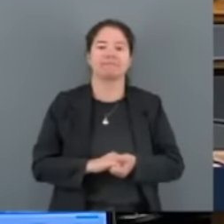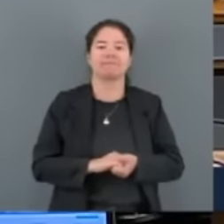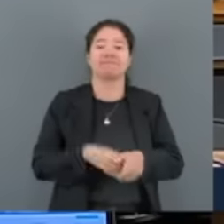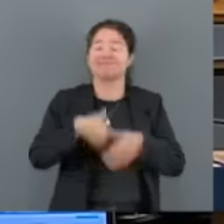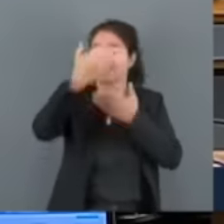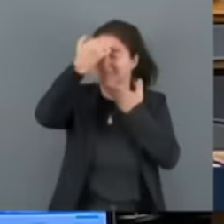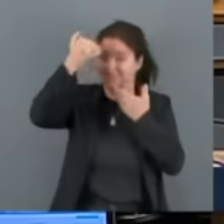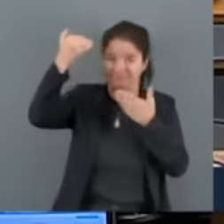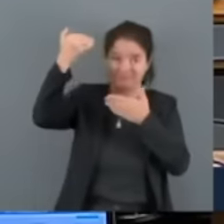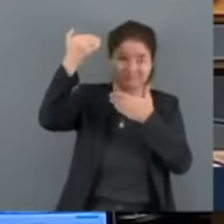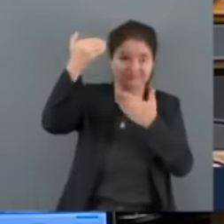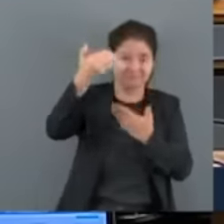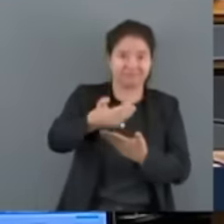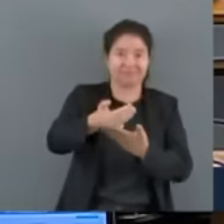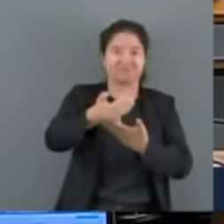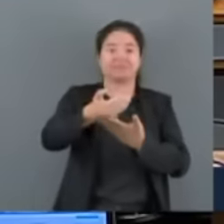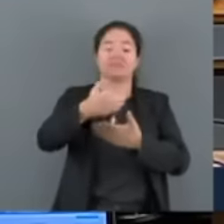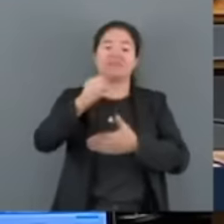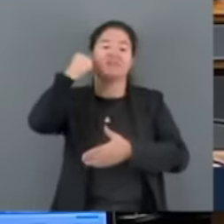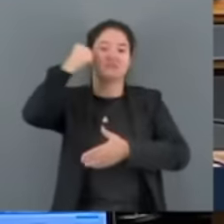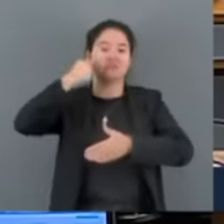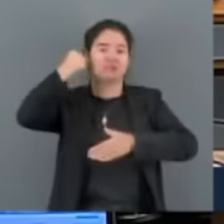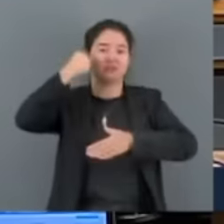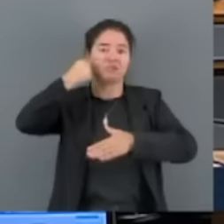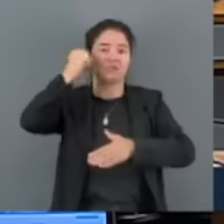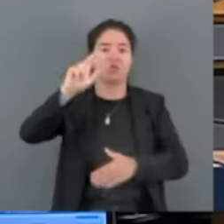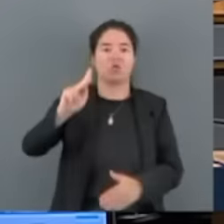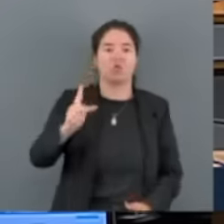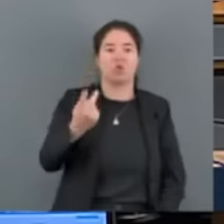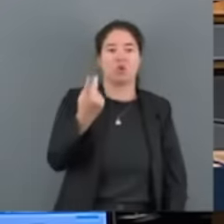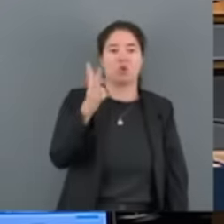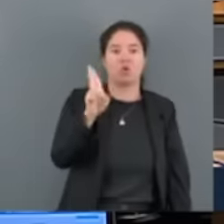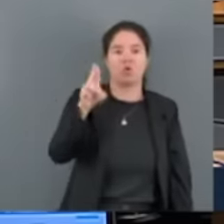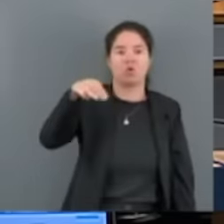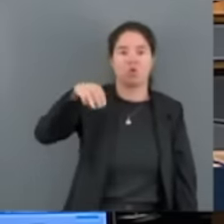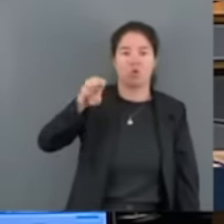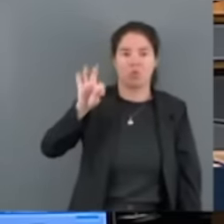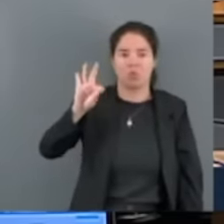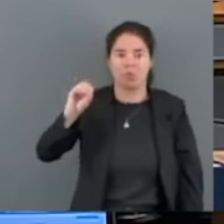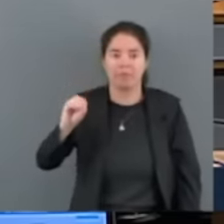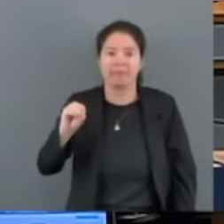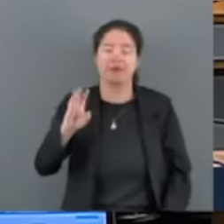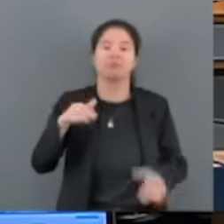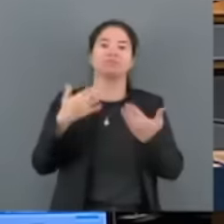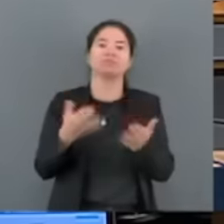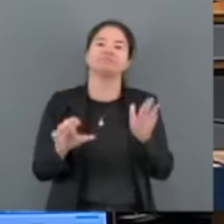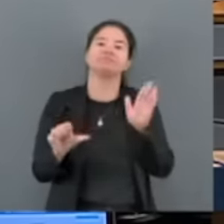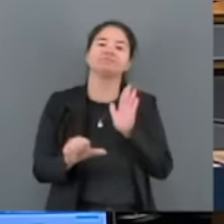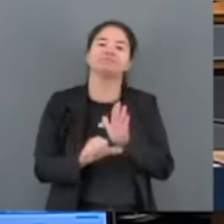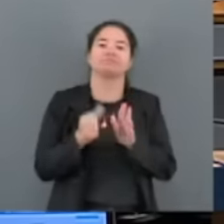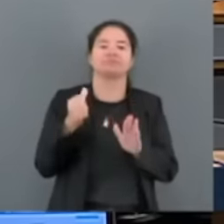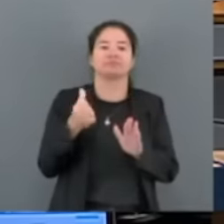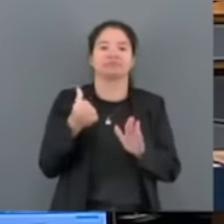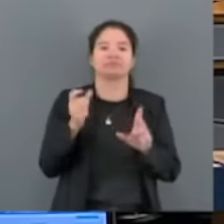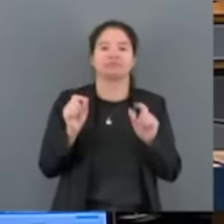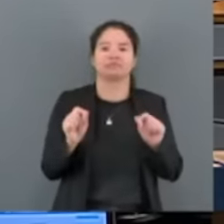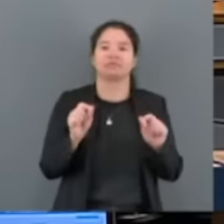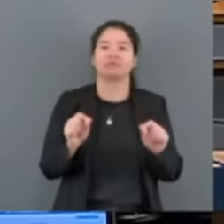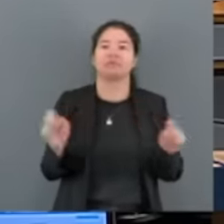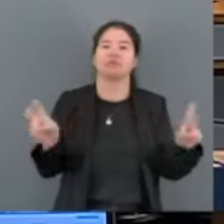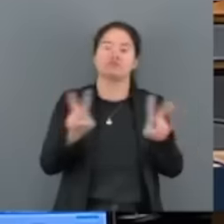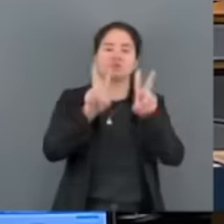Muito obrigada, senador Humberto Costa. Bom, primeiro, assim, até em